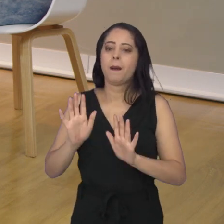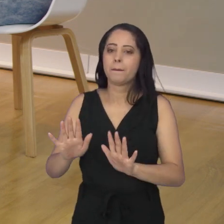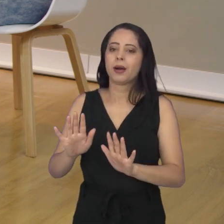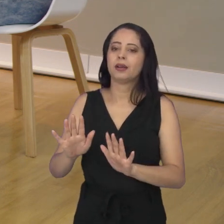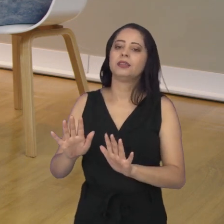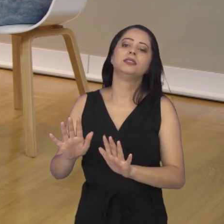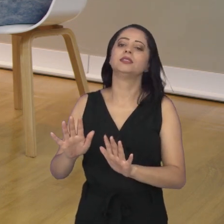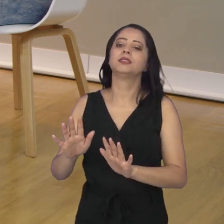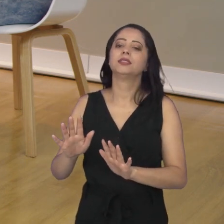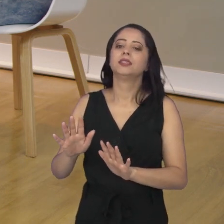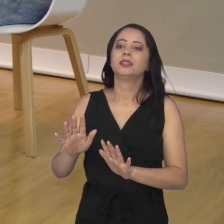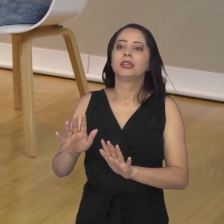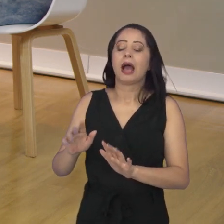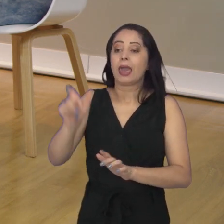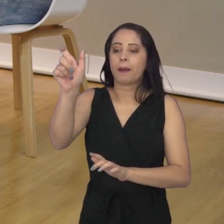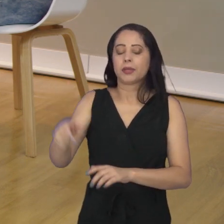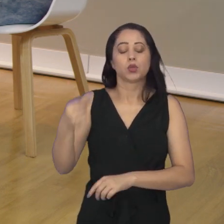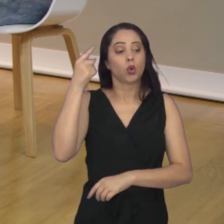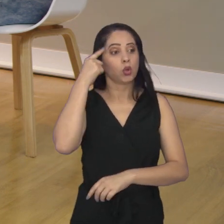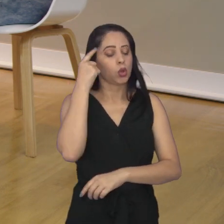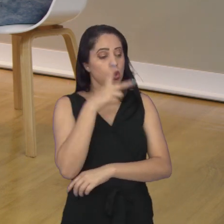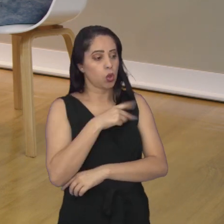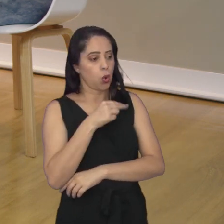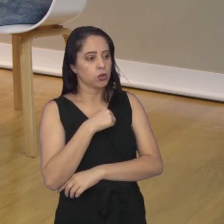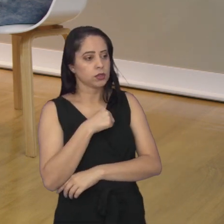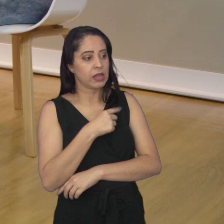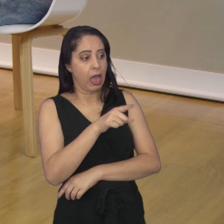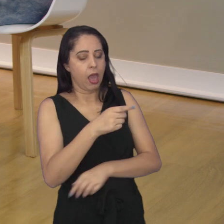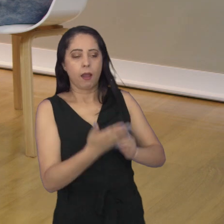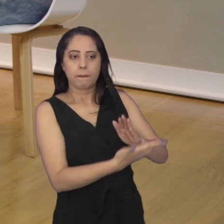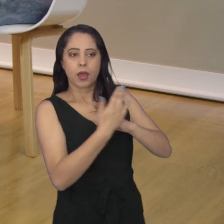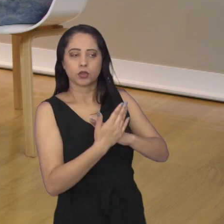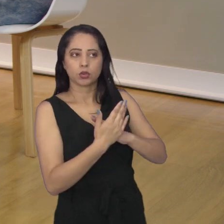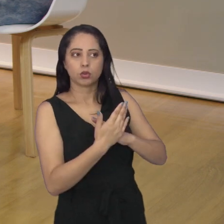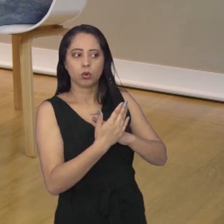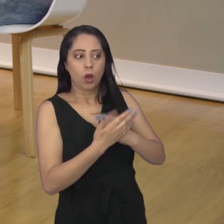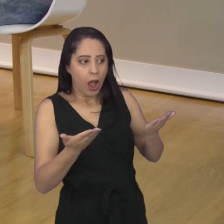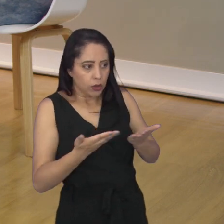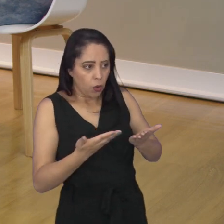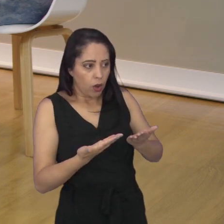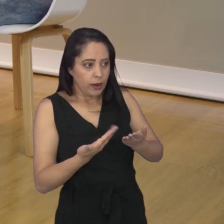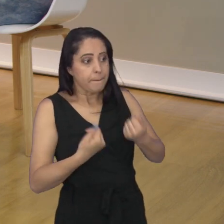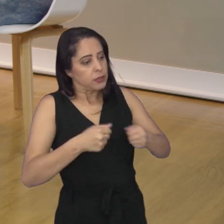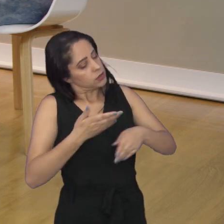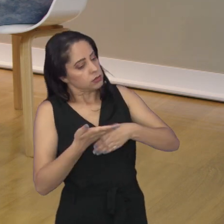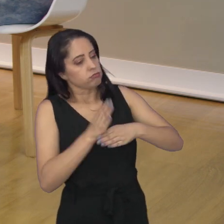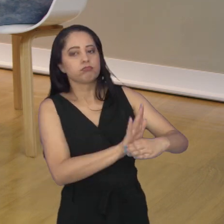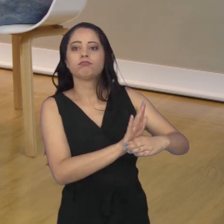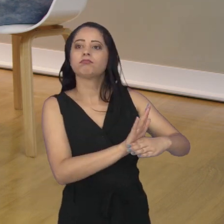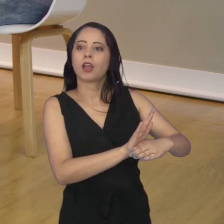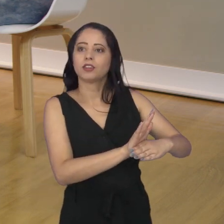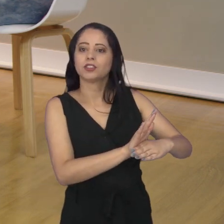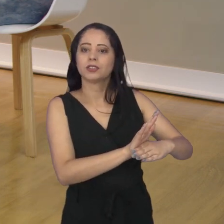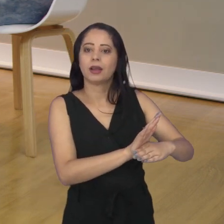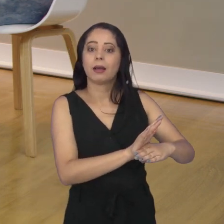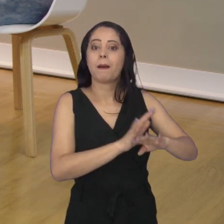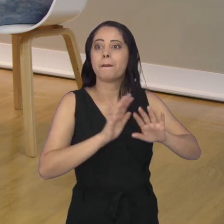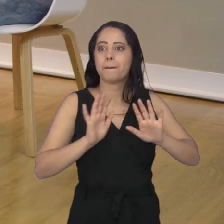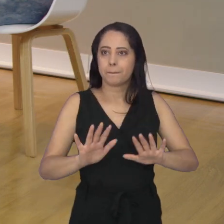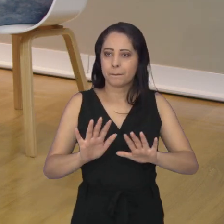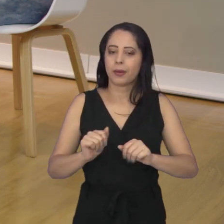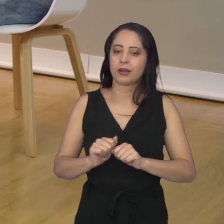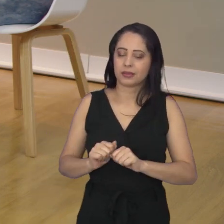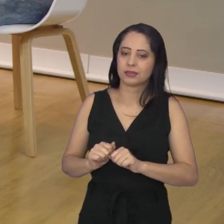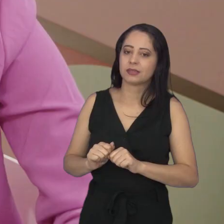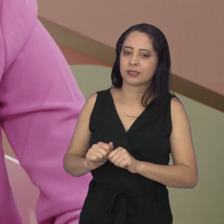Mas acontece que vai chegar um dia e você vai falar, nossa, não, eu preciso fazer isso pela Mari. Aquele dia ela me ajudou, ela tá precisando hoje, eu vou fazer